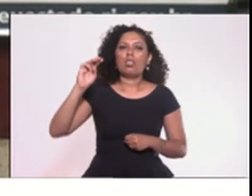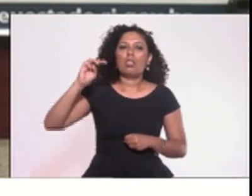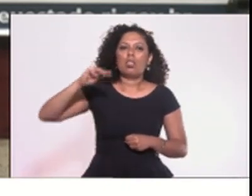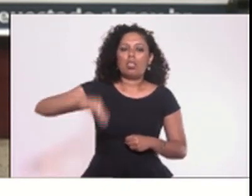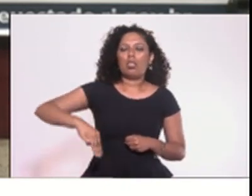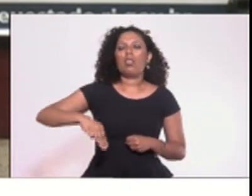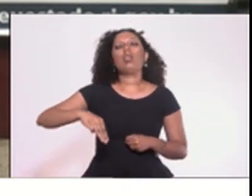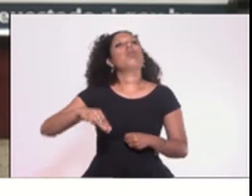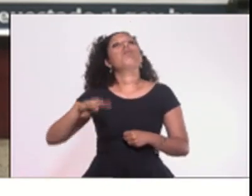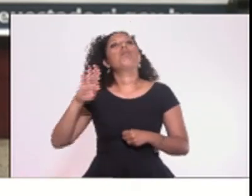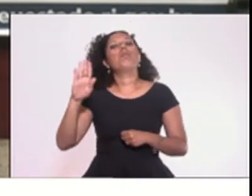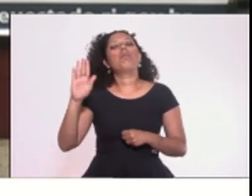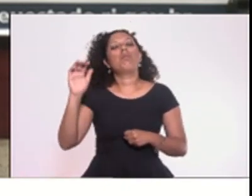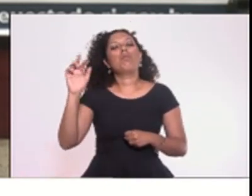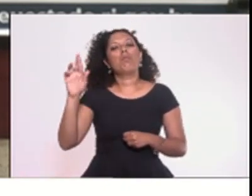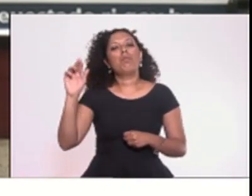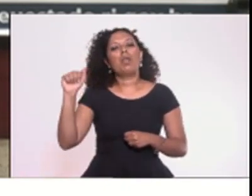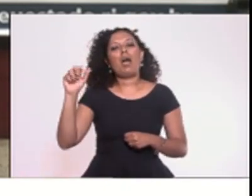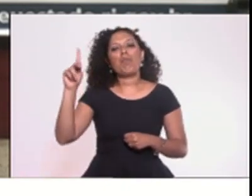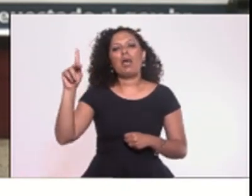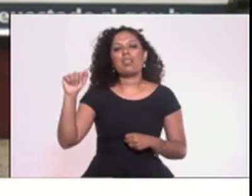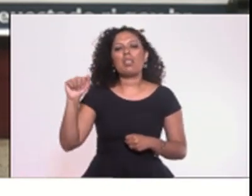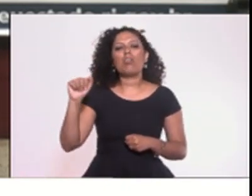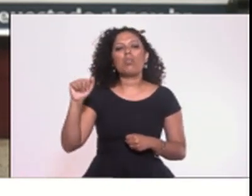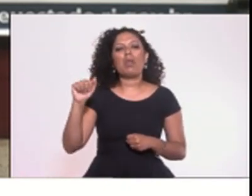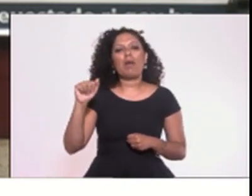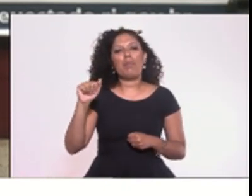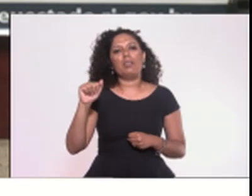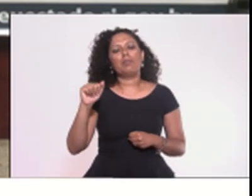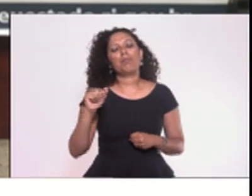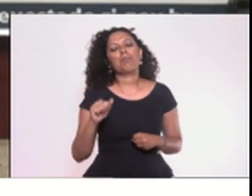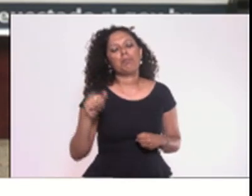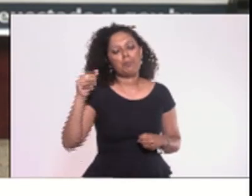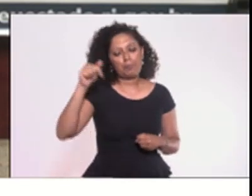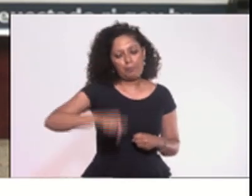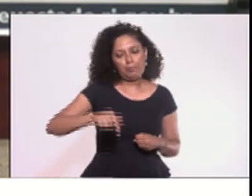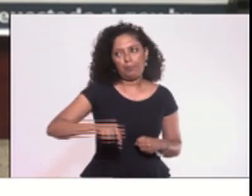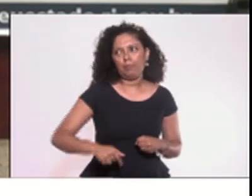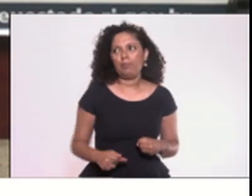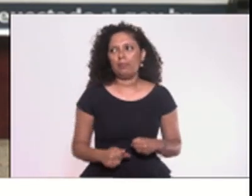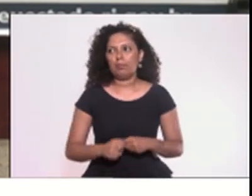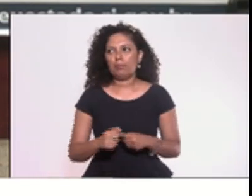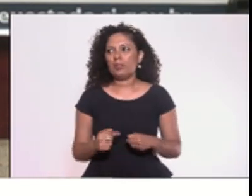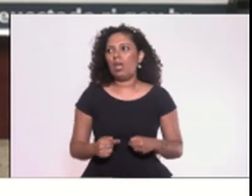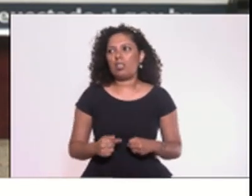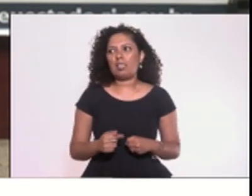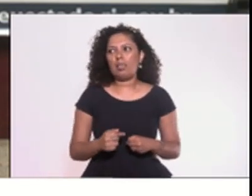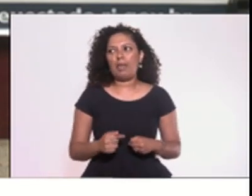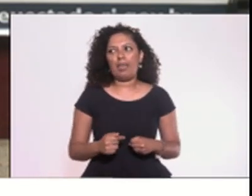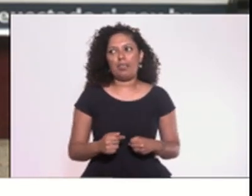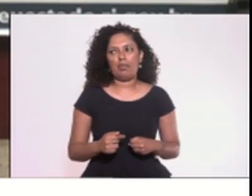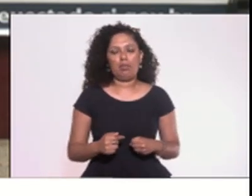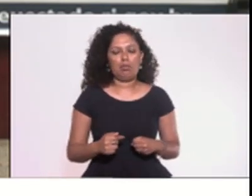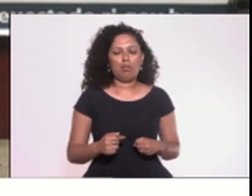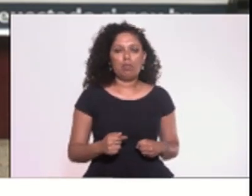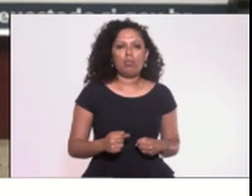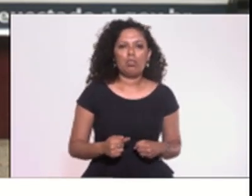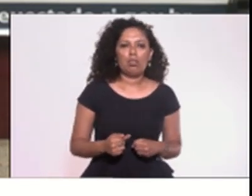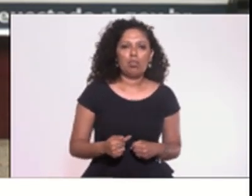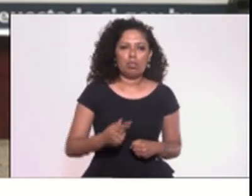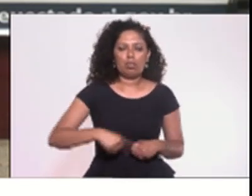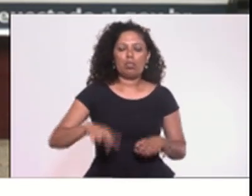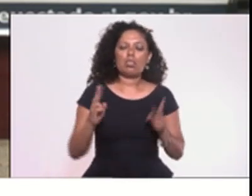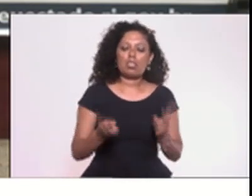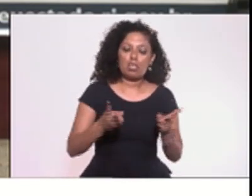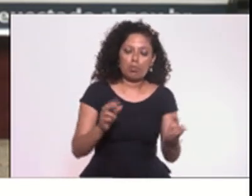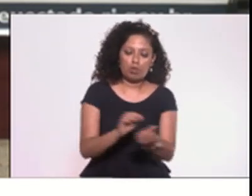bem representadas, Silvia Wasser também estava presente, e a gente, Geisa, sempre